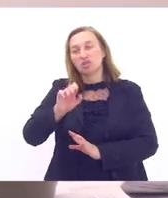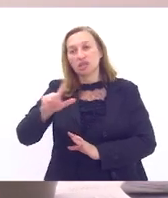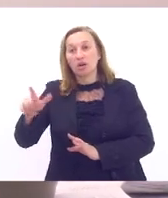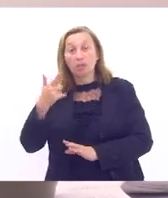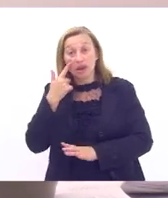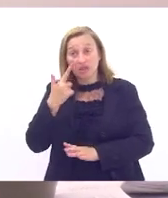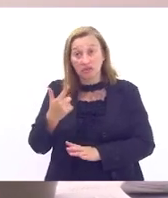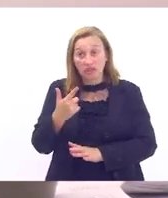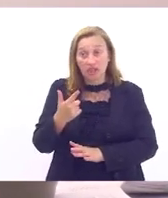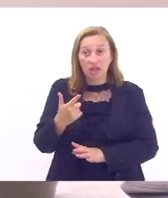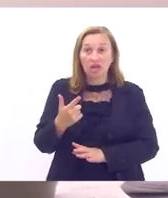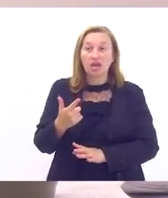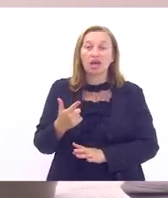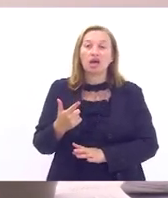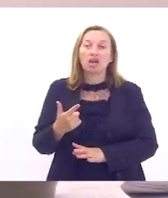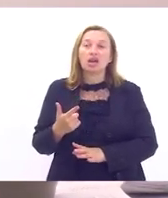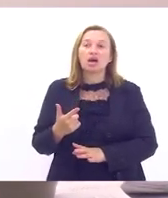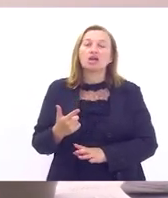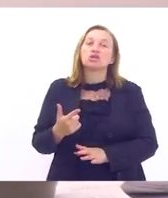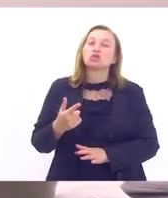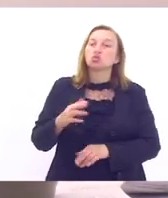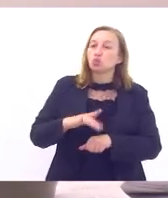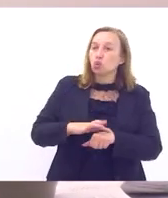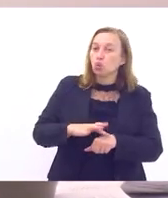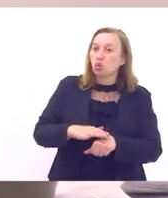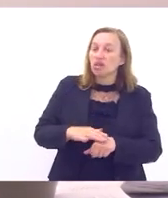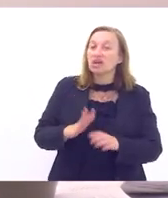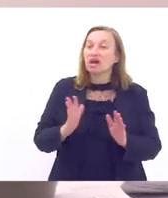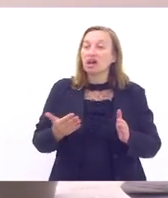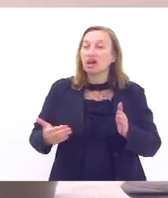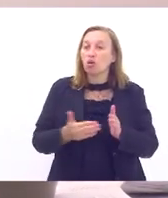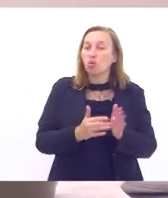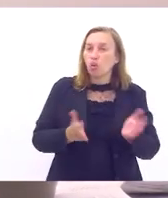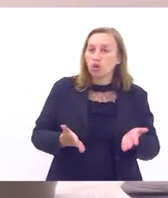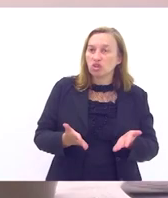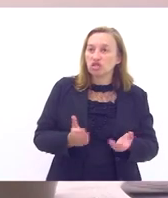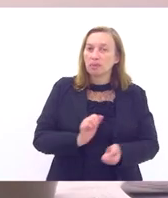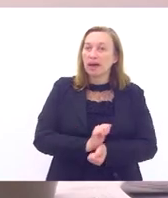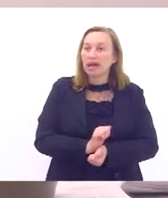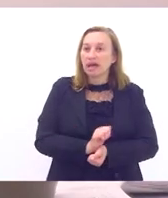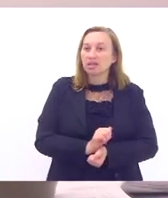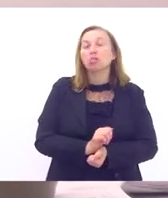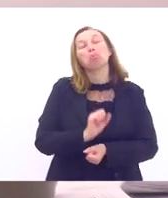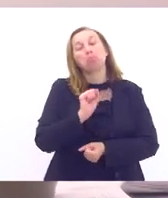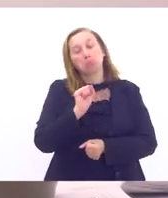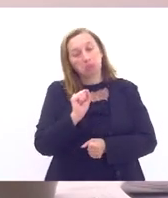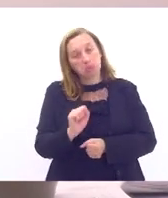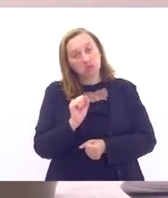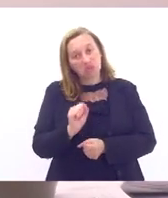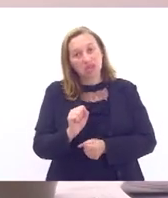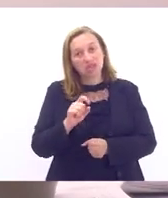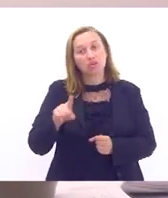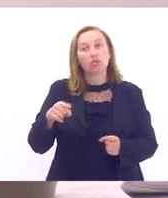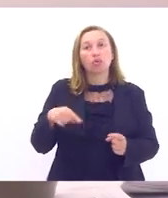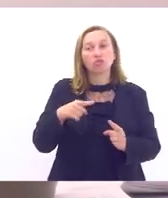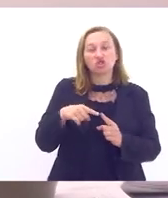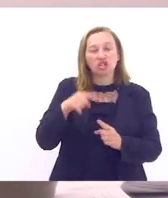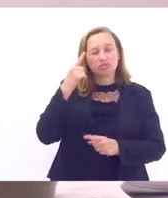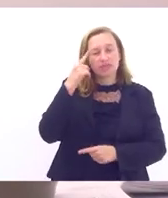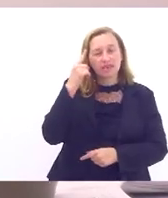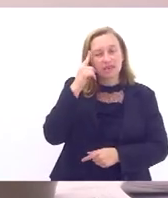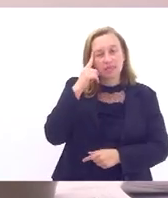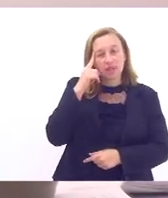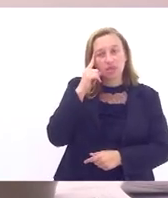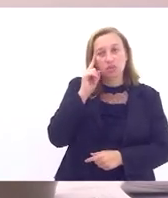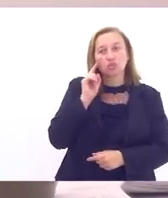detectar precocemente a ocorrência de tuberculose, mas ainda hoje eles não funcionam. Talvez isso pudesse ser objeto de reflexão